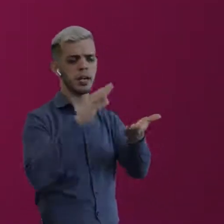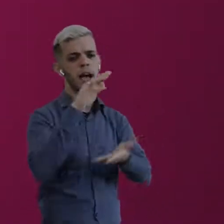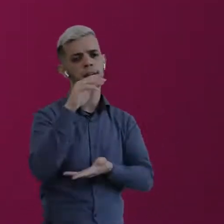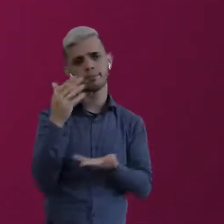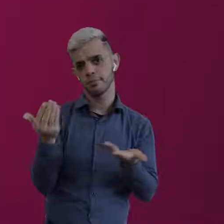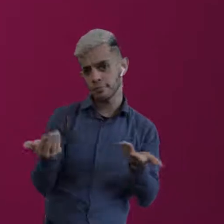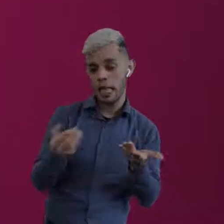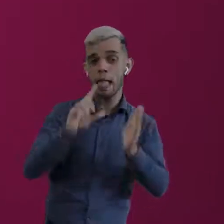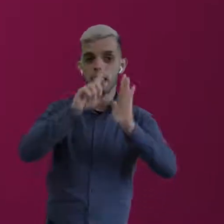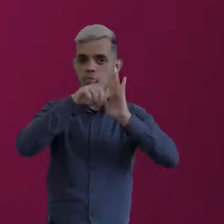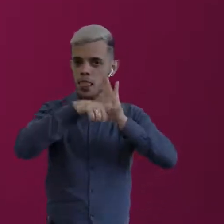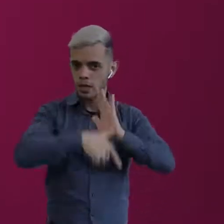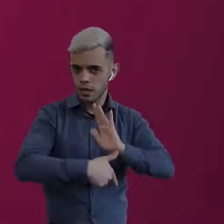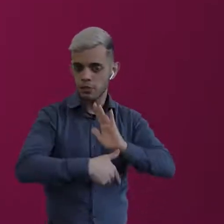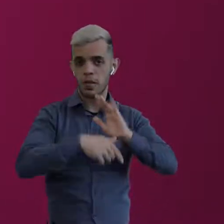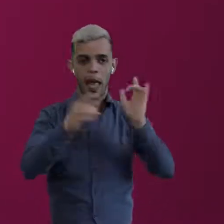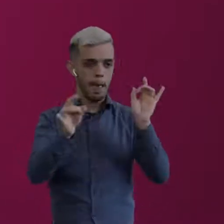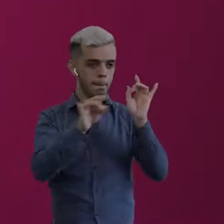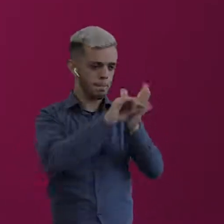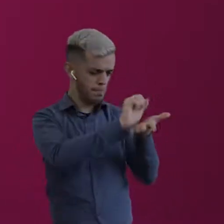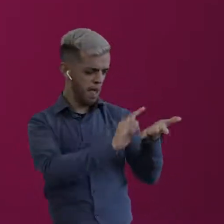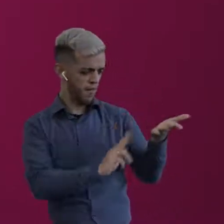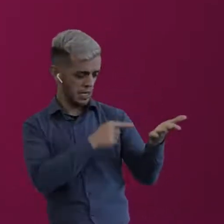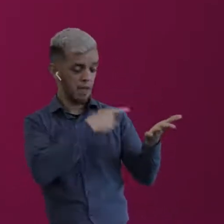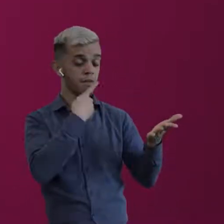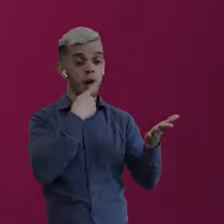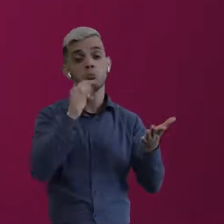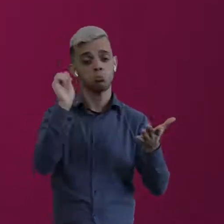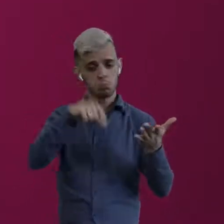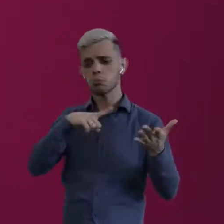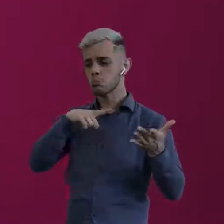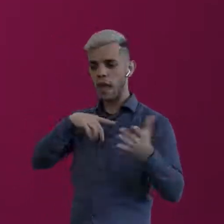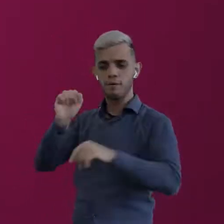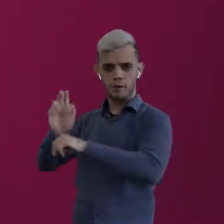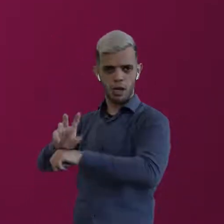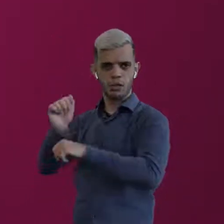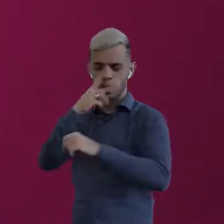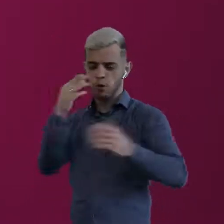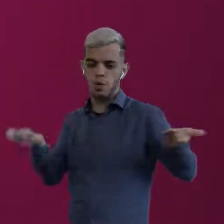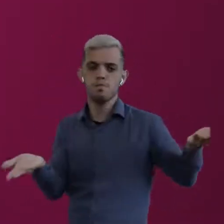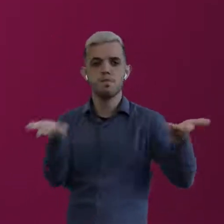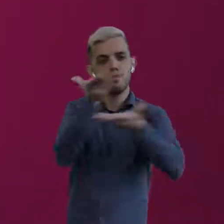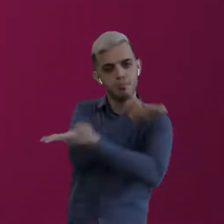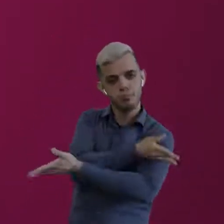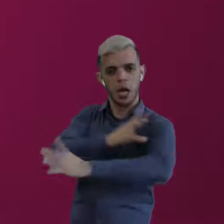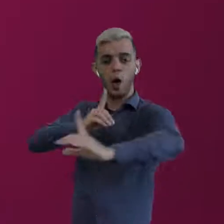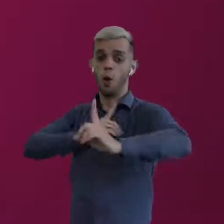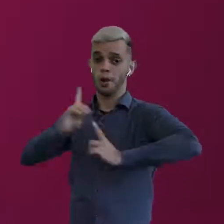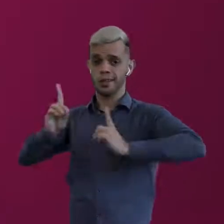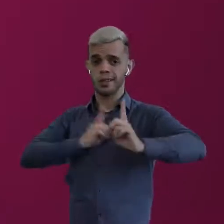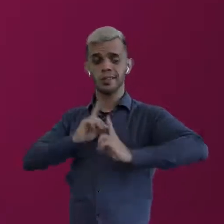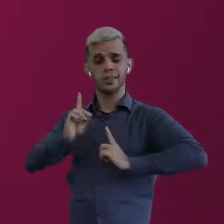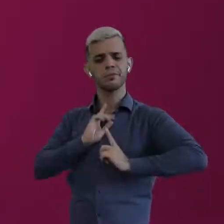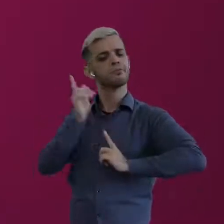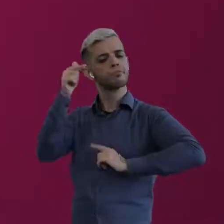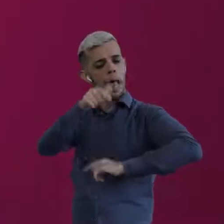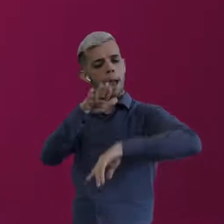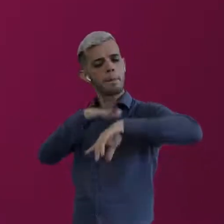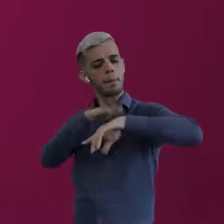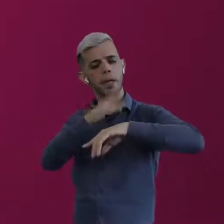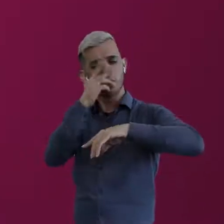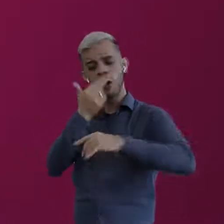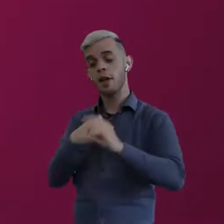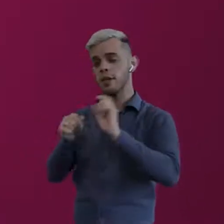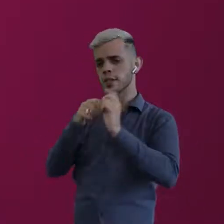esse processo. Quando a triagem detecta que tem solo criado, ela encaminha para a nossa coordenação e ali